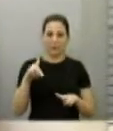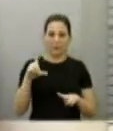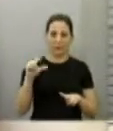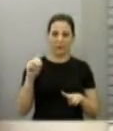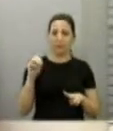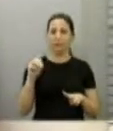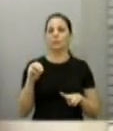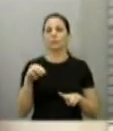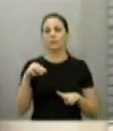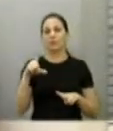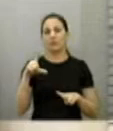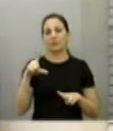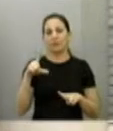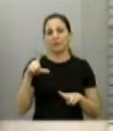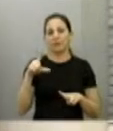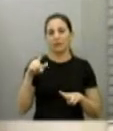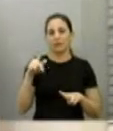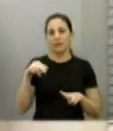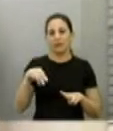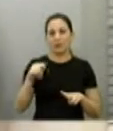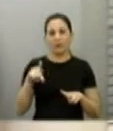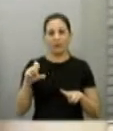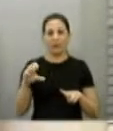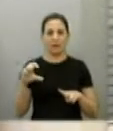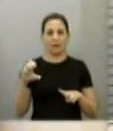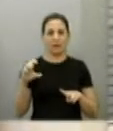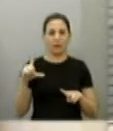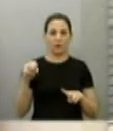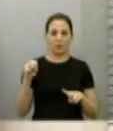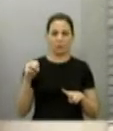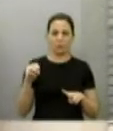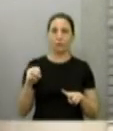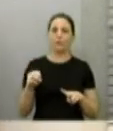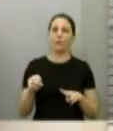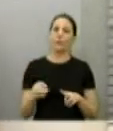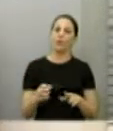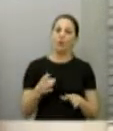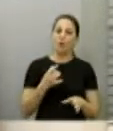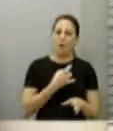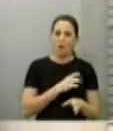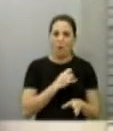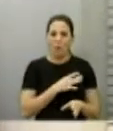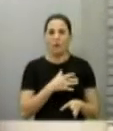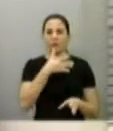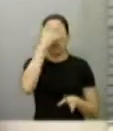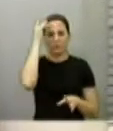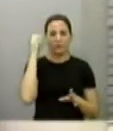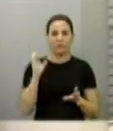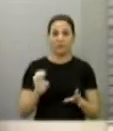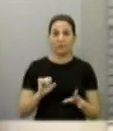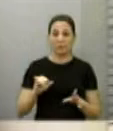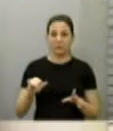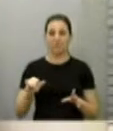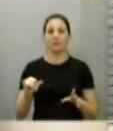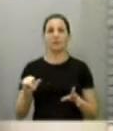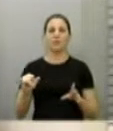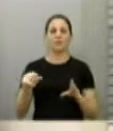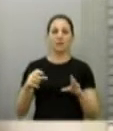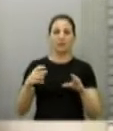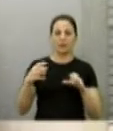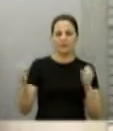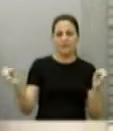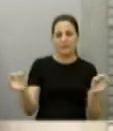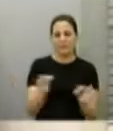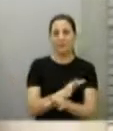dizer aos senhores vereadores, pobre daqueles que acham que a Comissão Especial de Inquérito tinha que terminar como um tribunal,